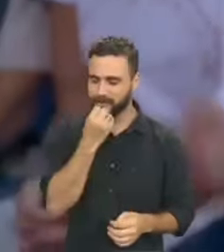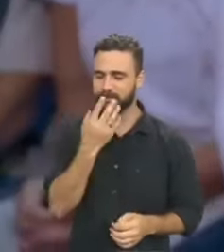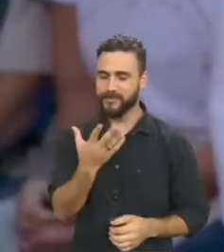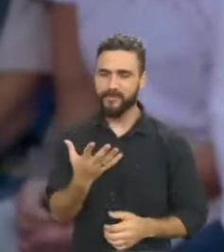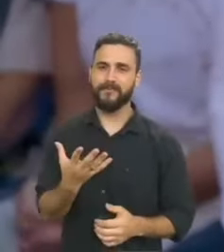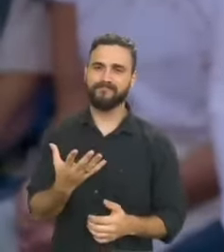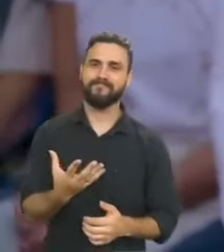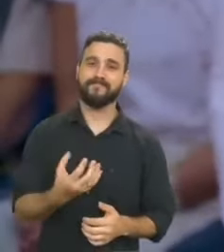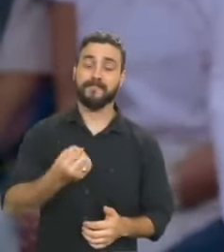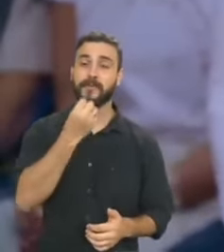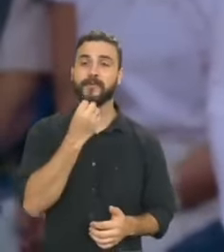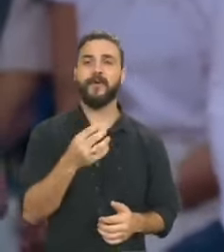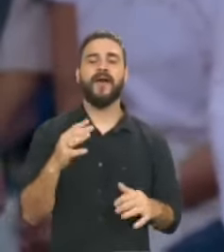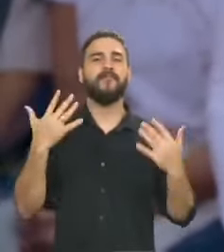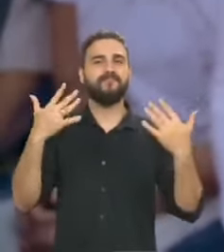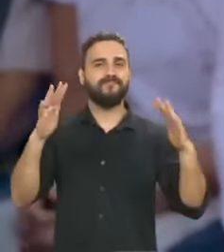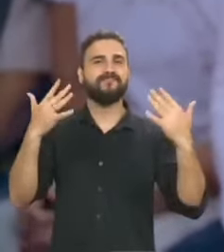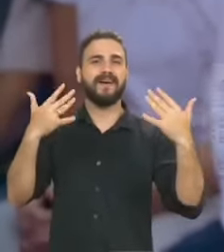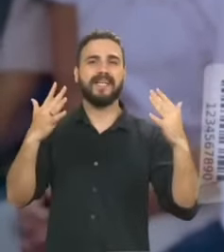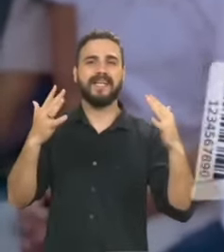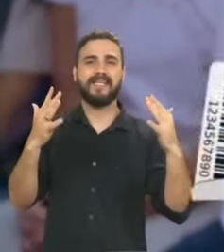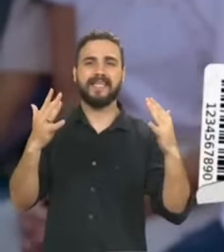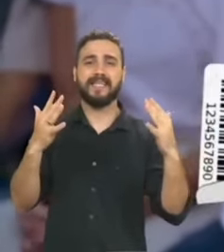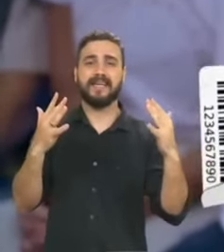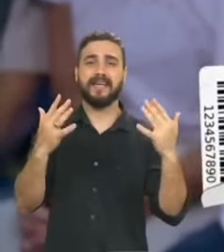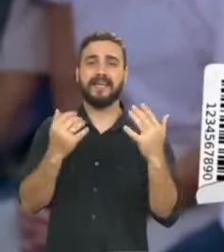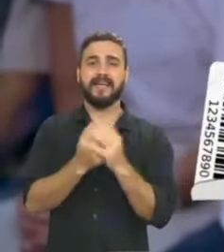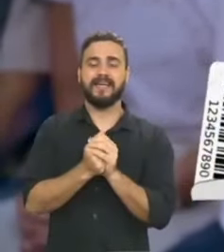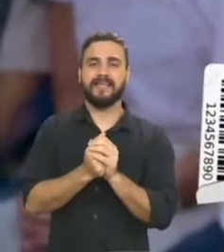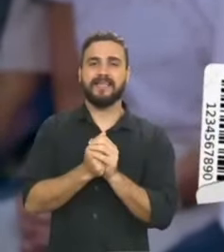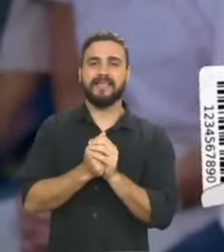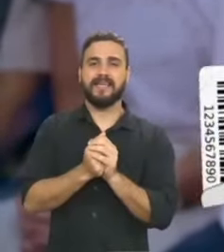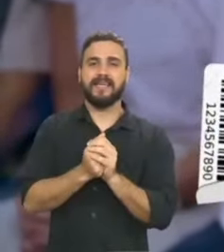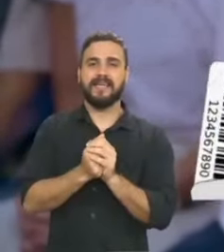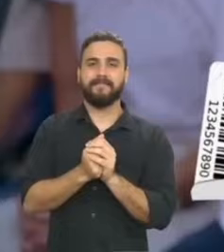Muito bom. Bom, é uma alegria. Eu amo falar sobre o avanço da igreja,